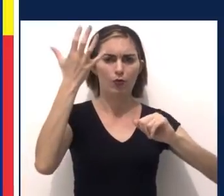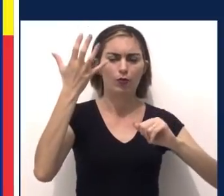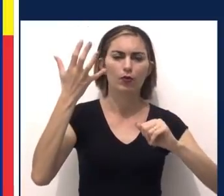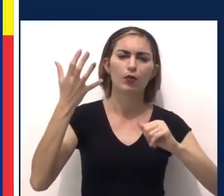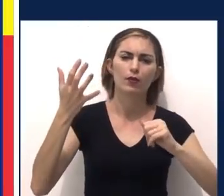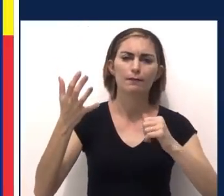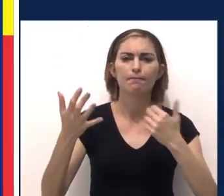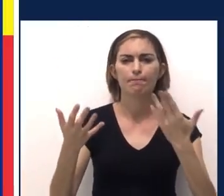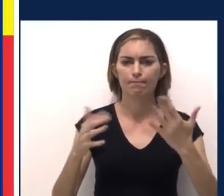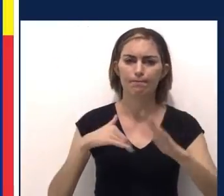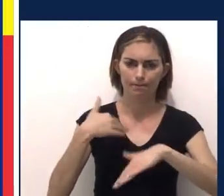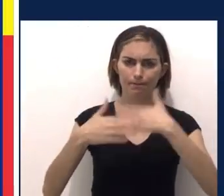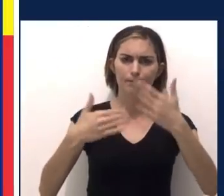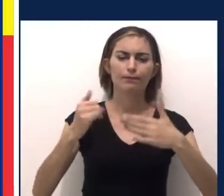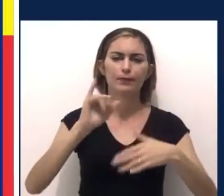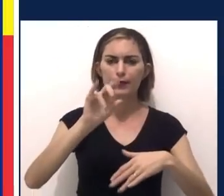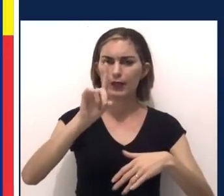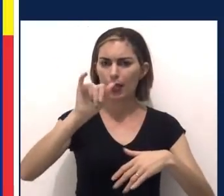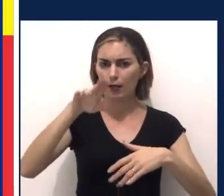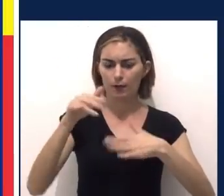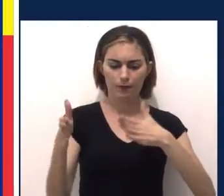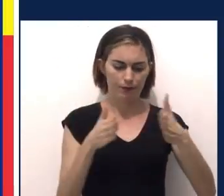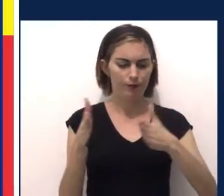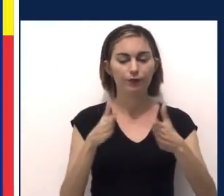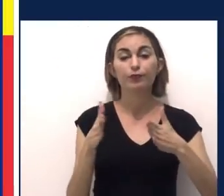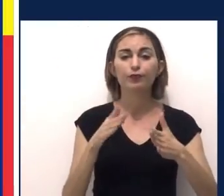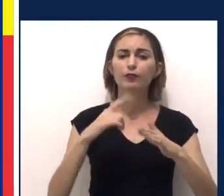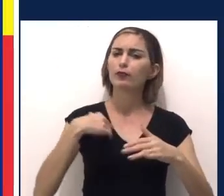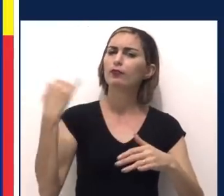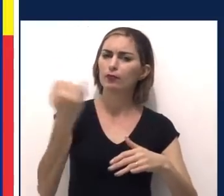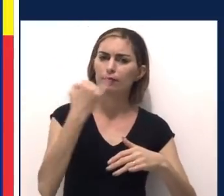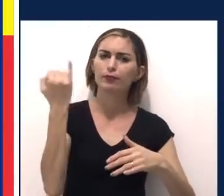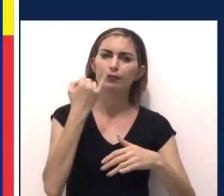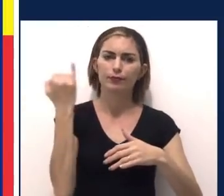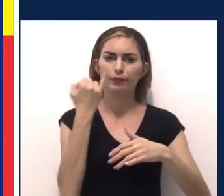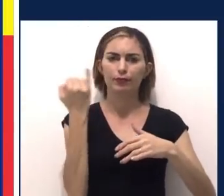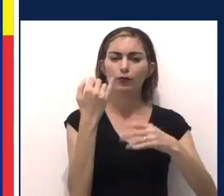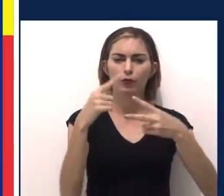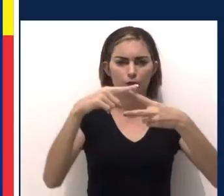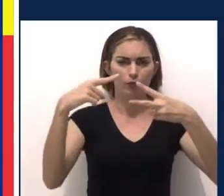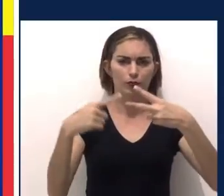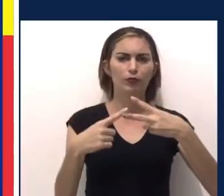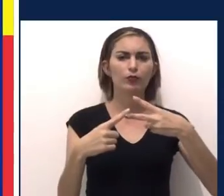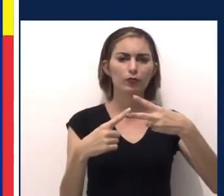ocorrido ao longo da Idade Média, é fundamental